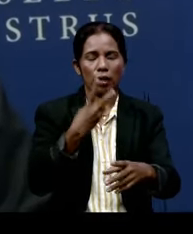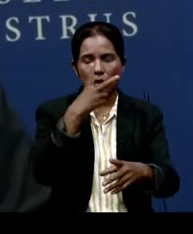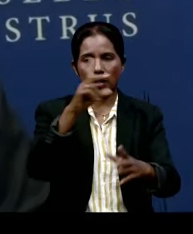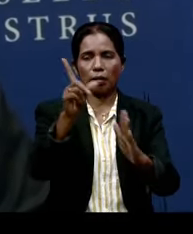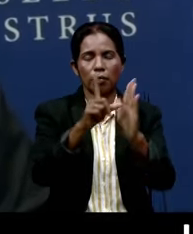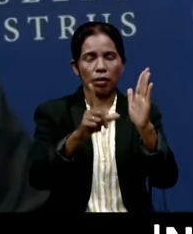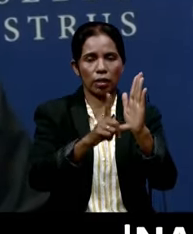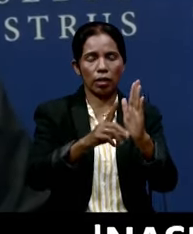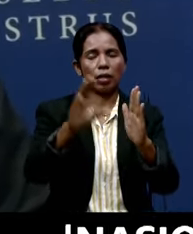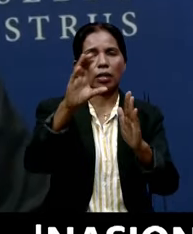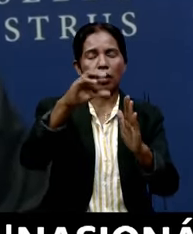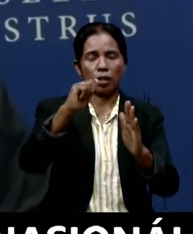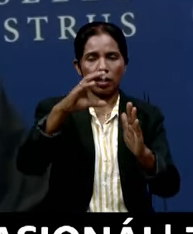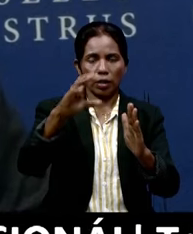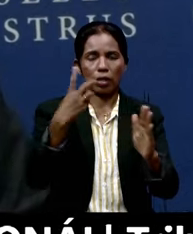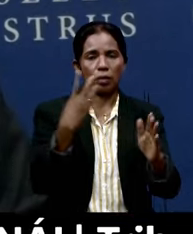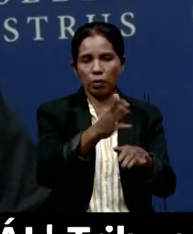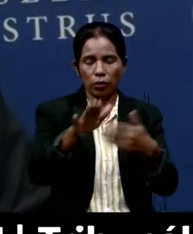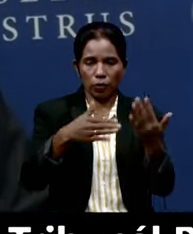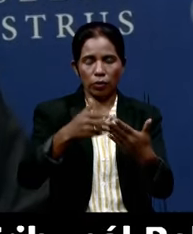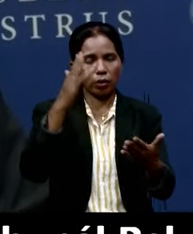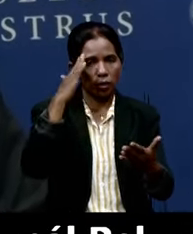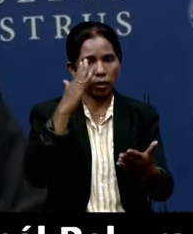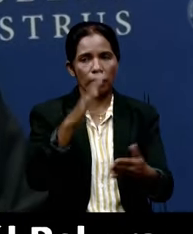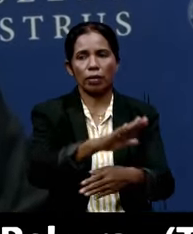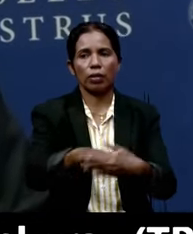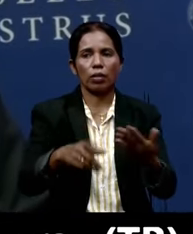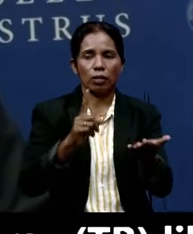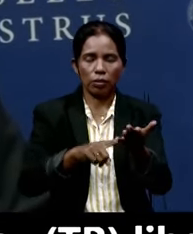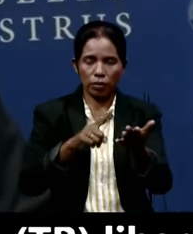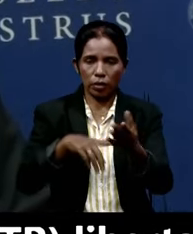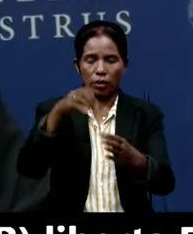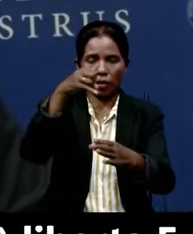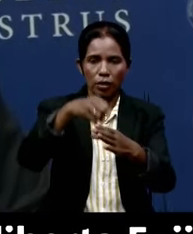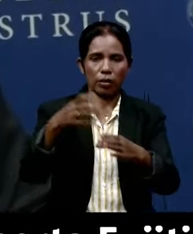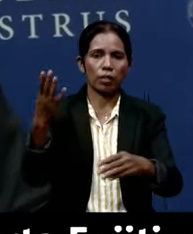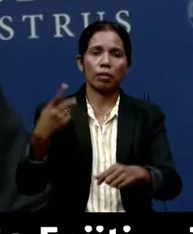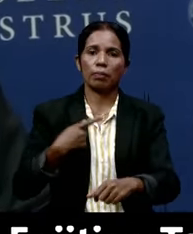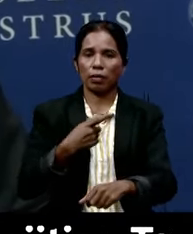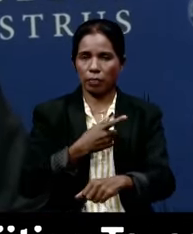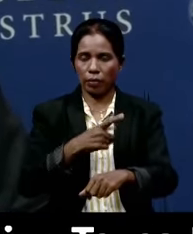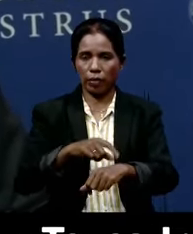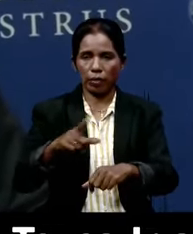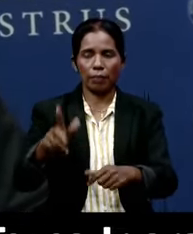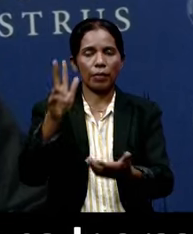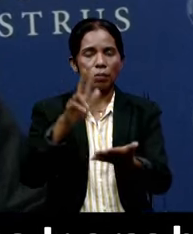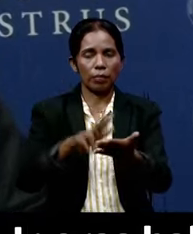Comissão Anticorrupção, na Bekimo Tatene, público Tatene, a discussão cliente no Parlamento Nacional, aprova tia